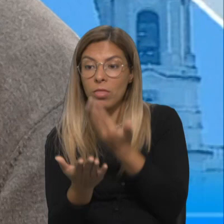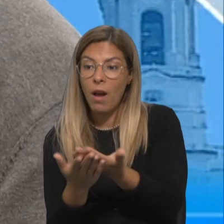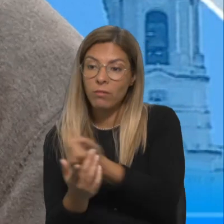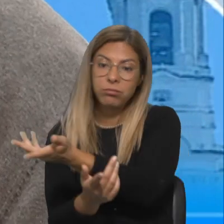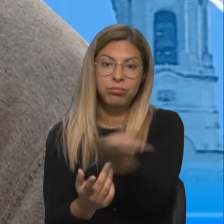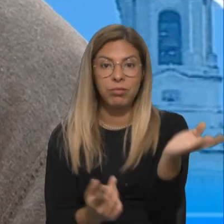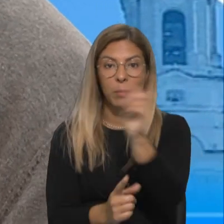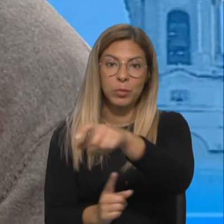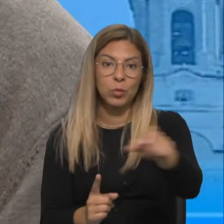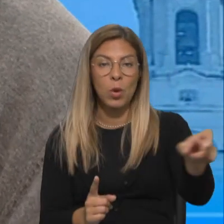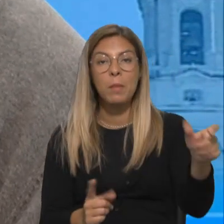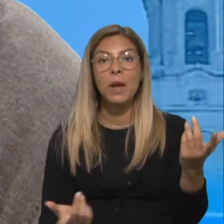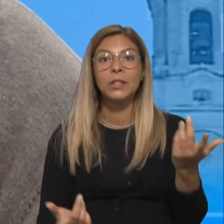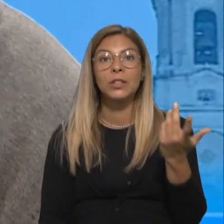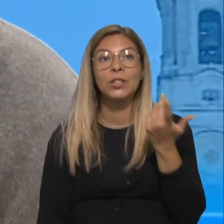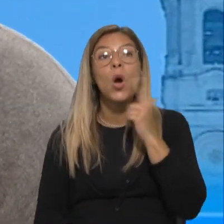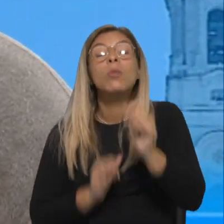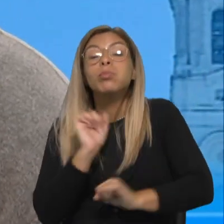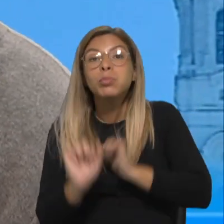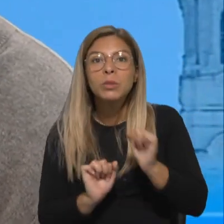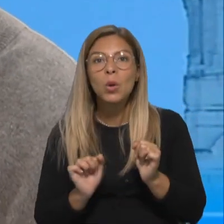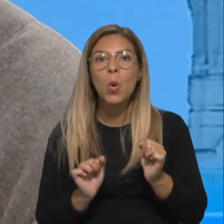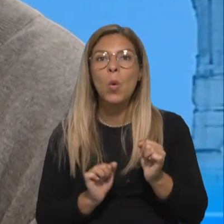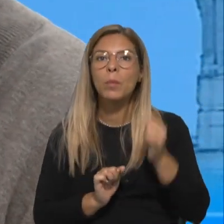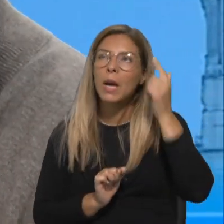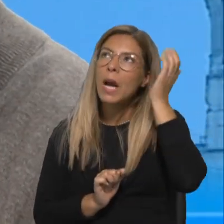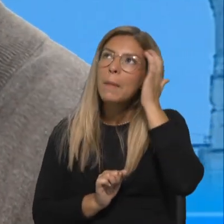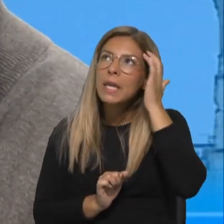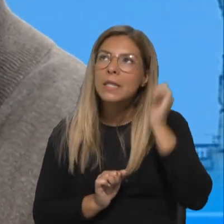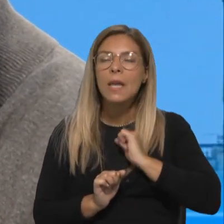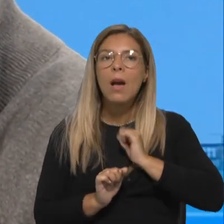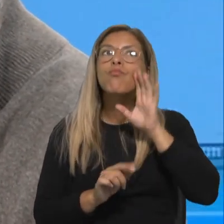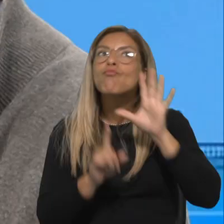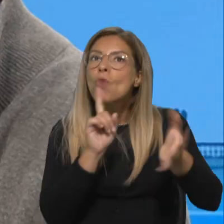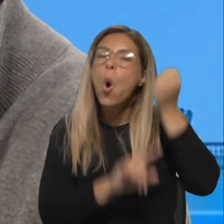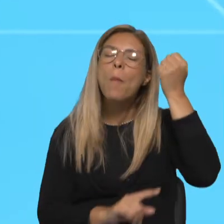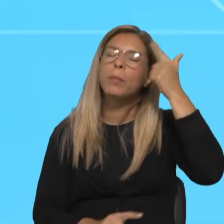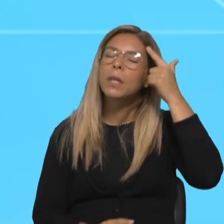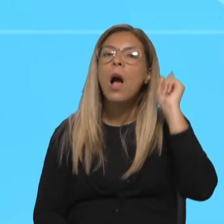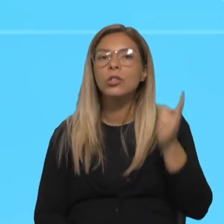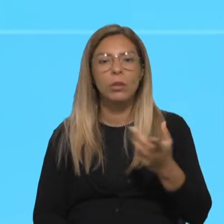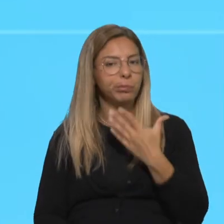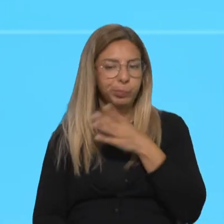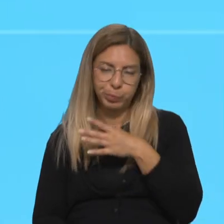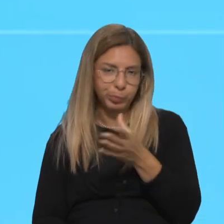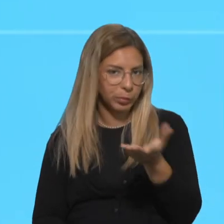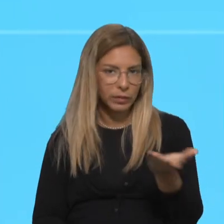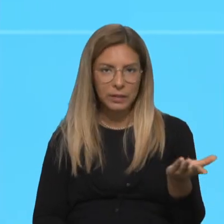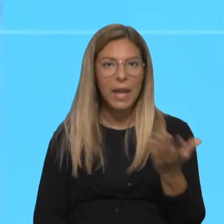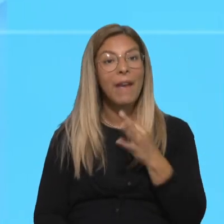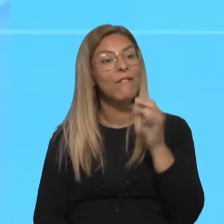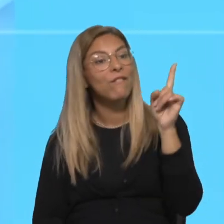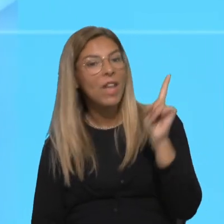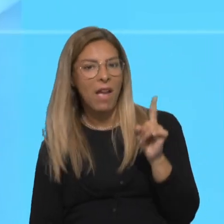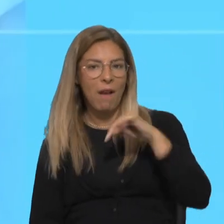Santo, que ninguém sabe bem o que é, não conseguimos atingir pela nossa cabeça, mas que podemos experimentar na nossa vida. É uma experiência de fé também. De fé